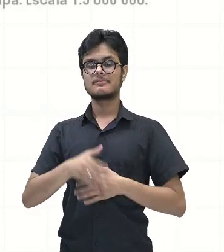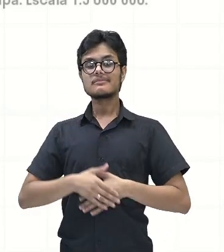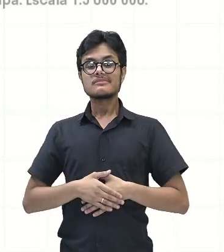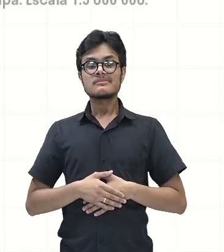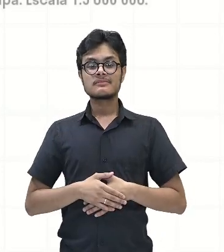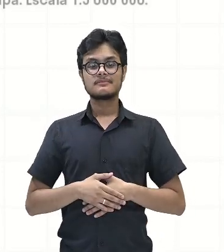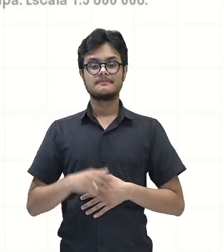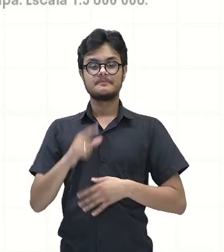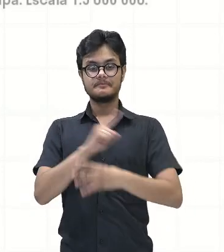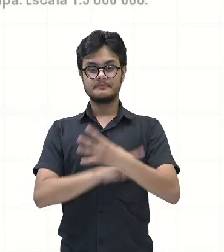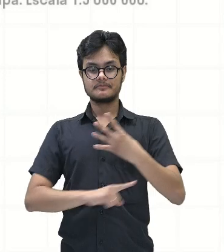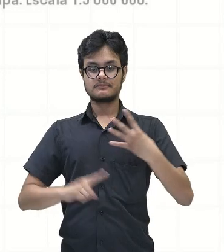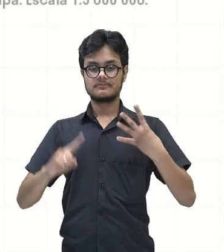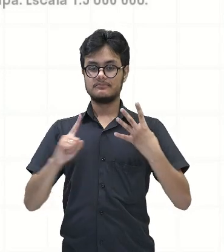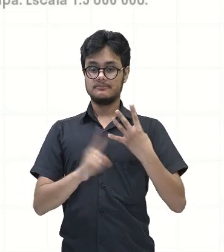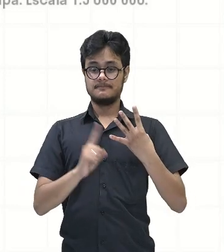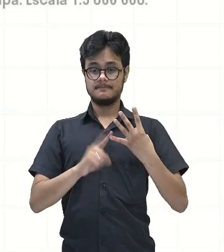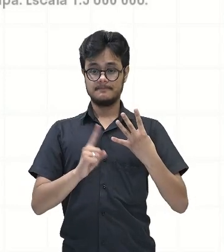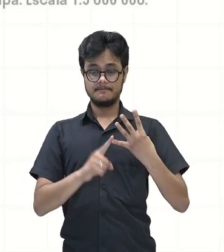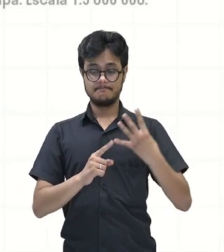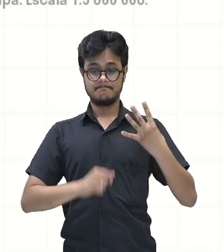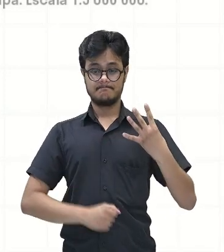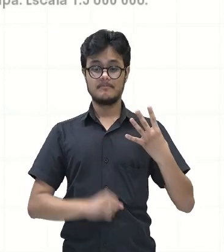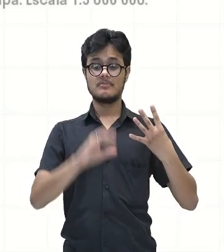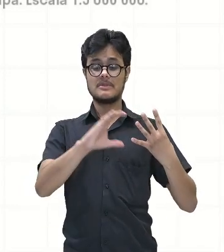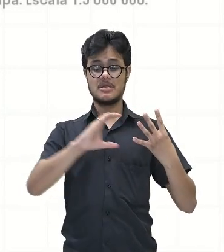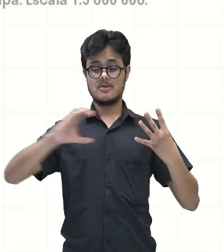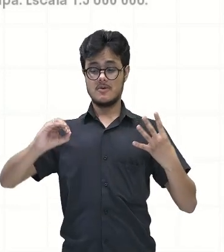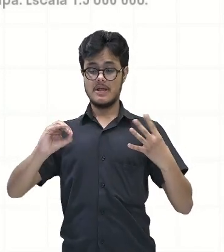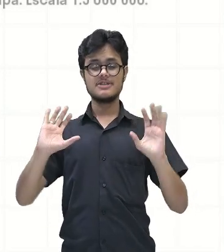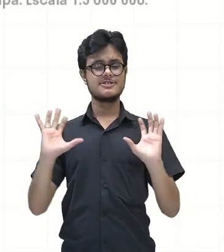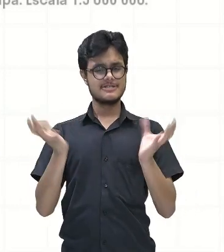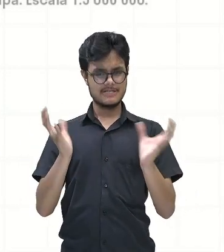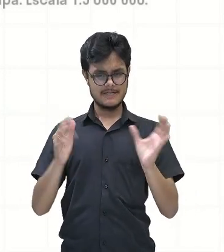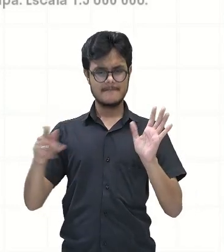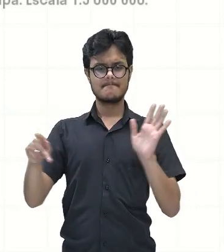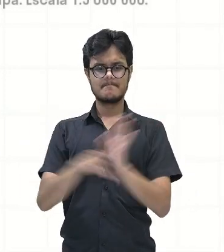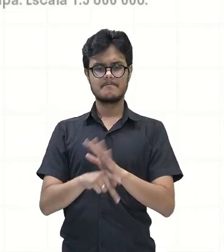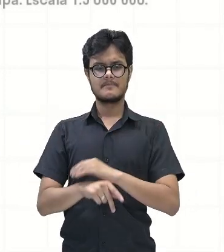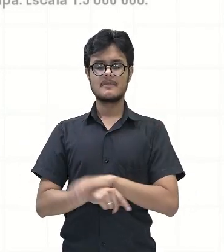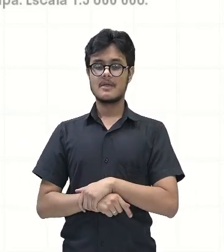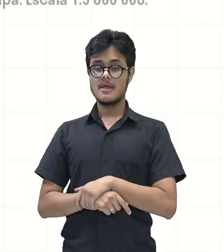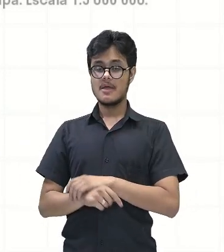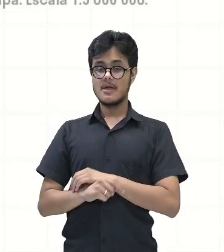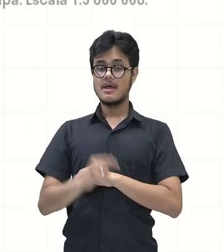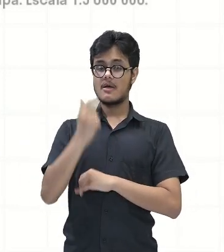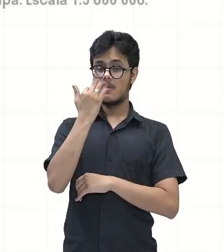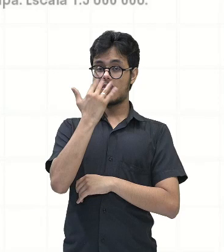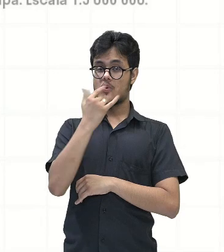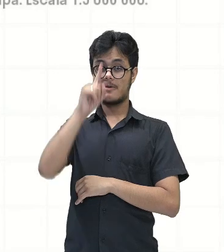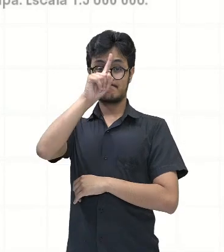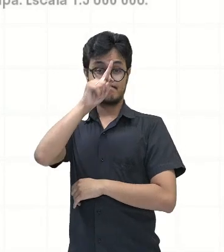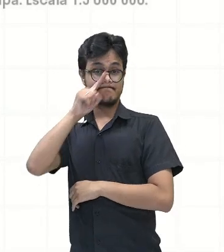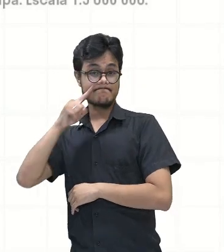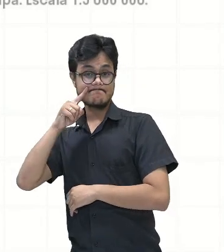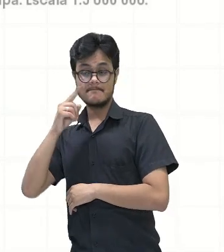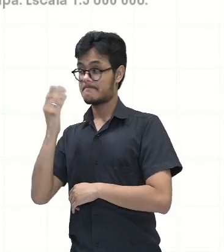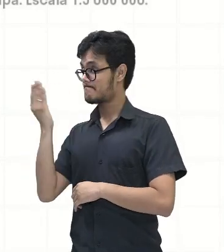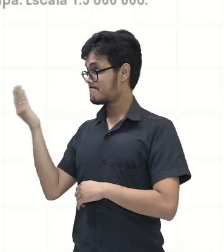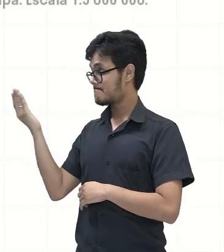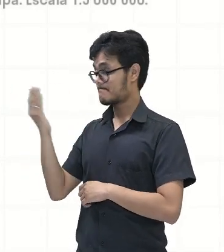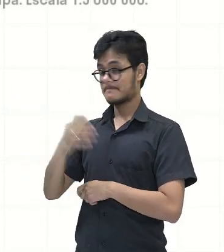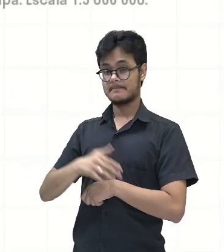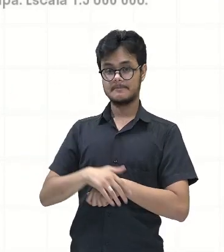o clima tropical Brasil Central, tá? Que corresponde à cor amarela no nosso mapa